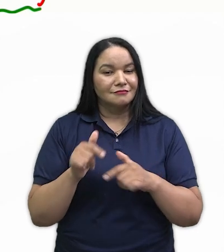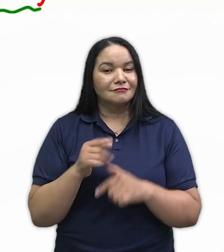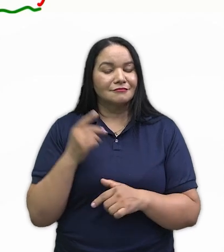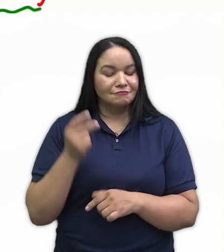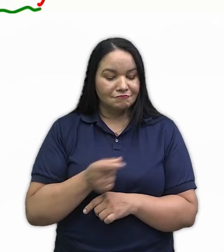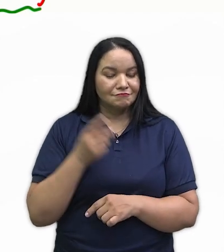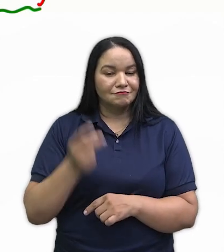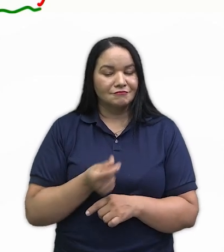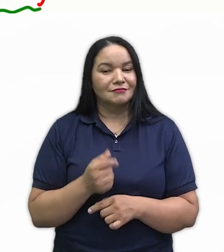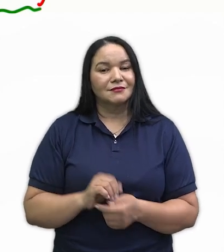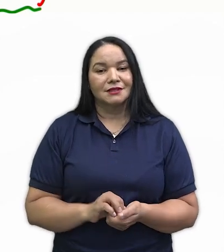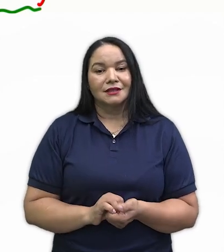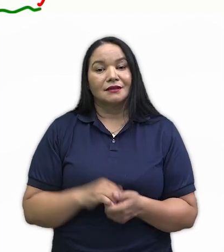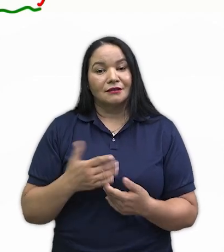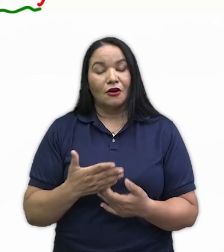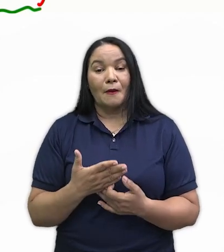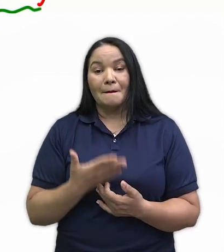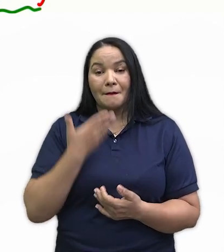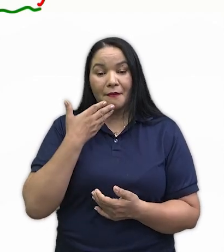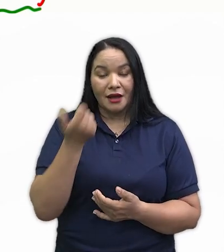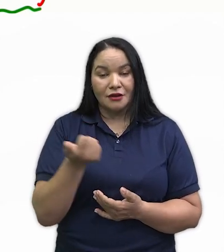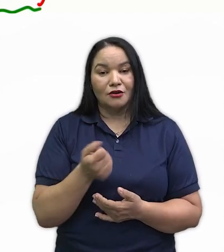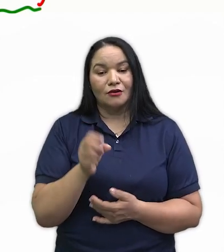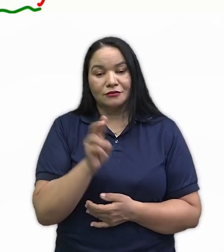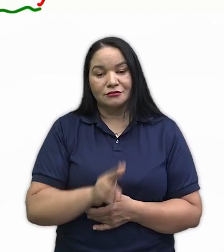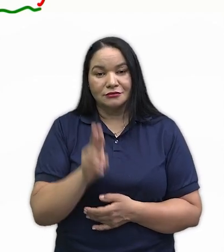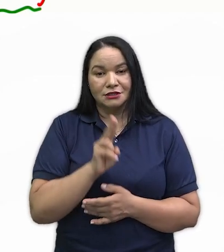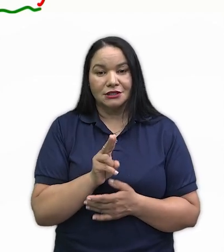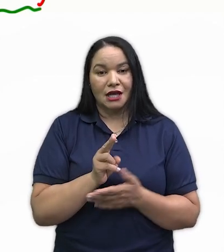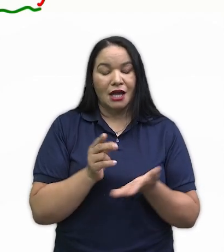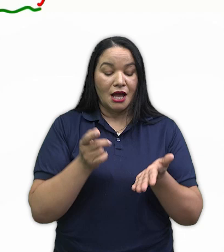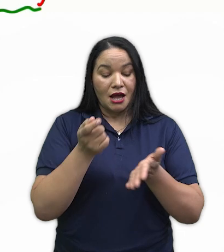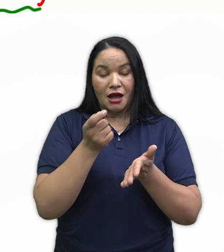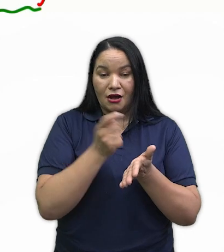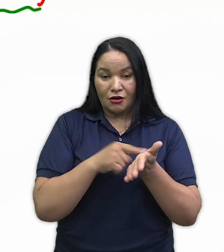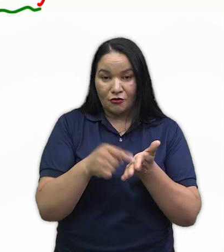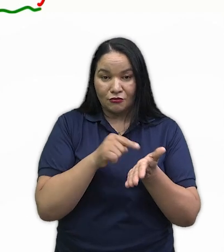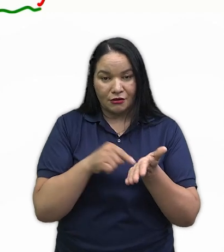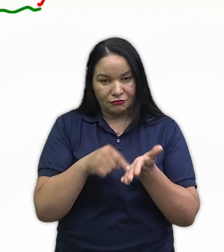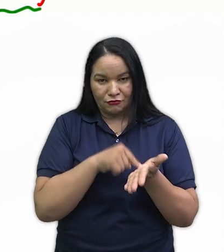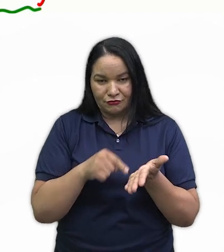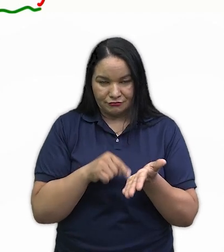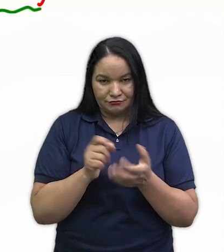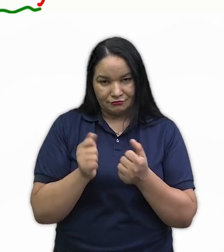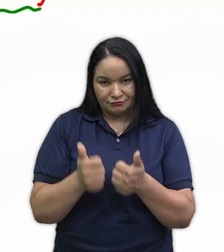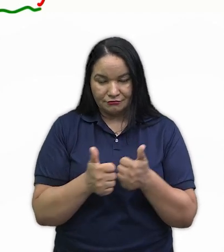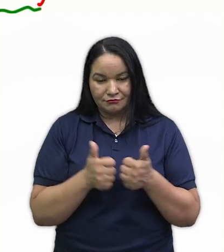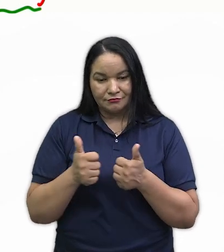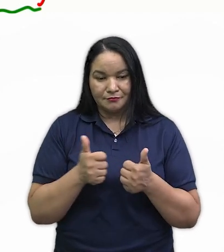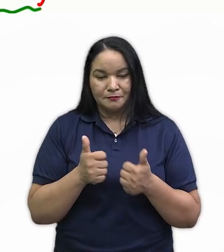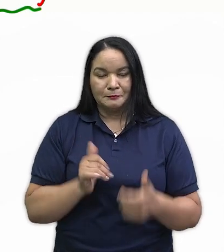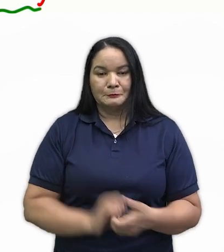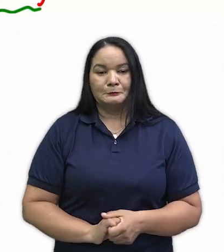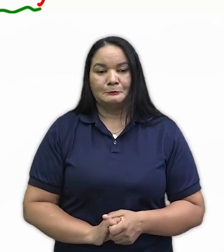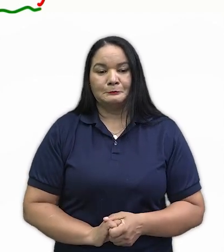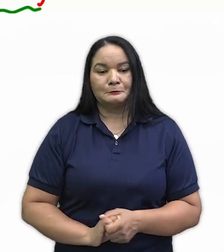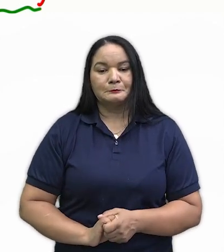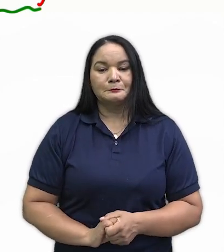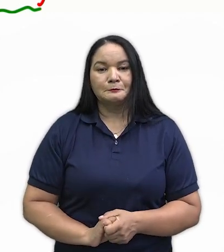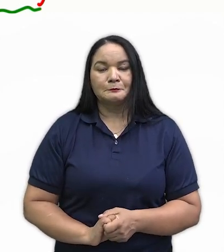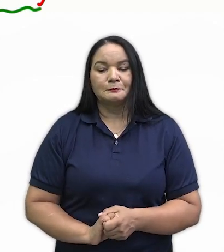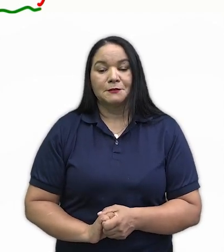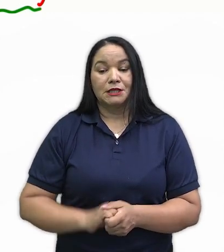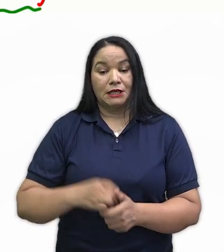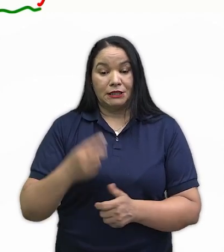certa forma, desnecessário, beleza? Vamos voltar à questão, então. Então, pessoal, nós temos aqui na